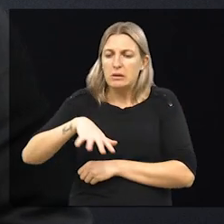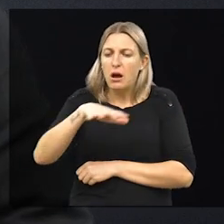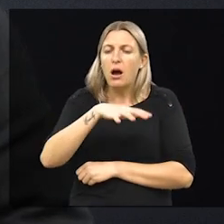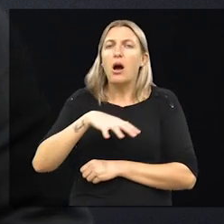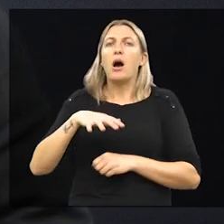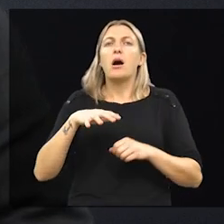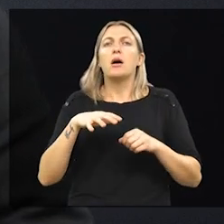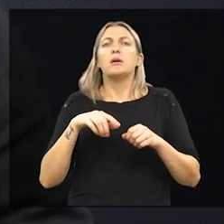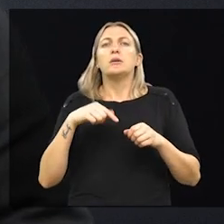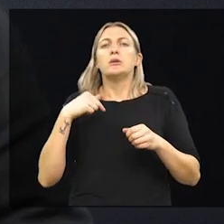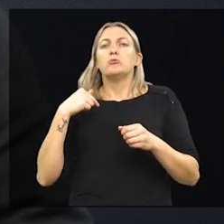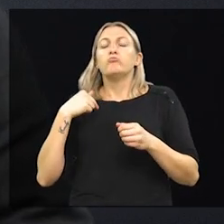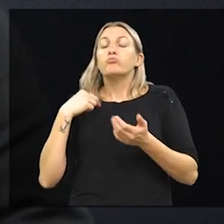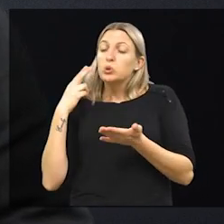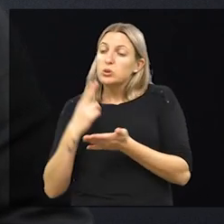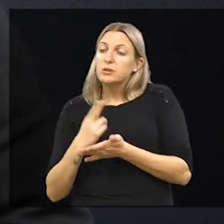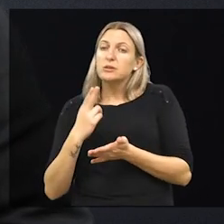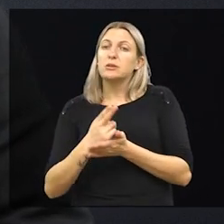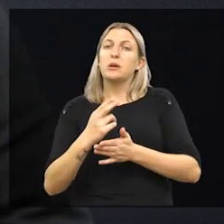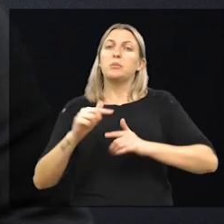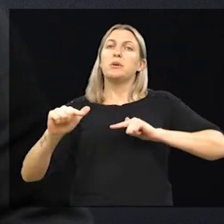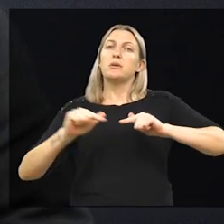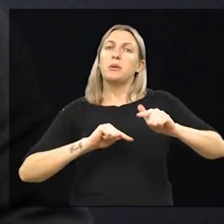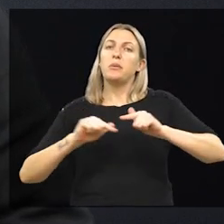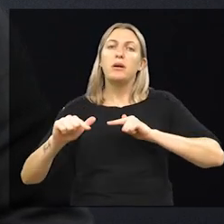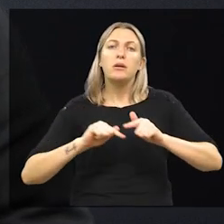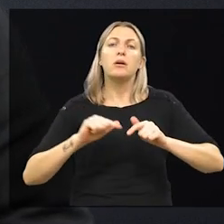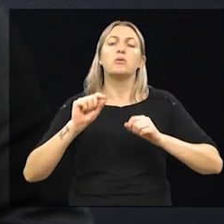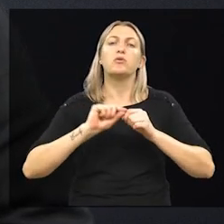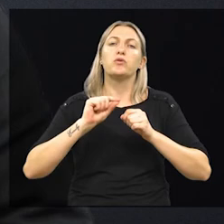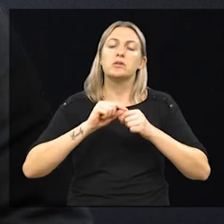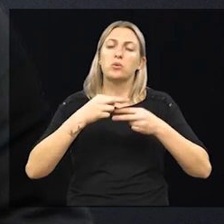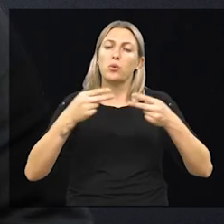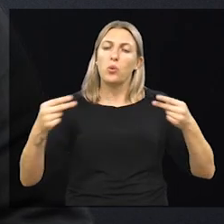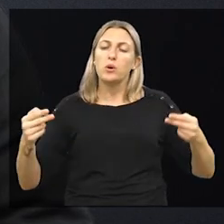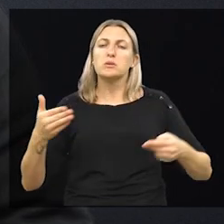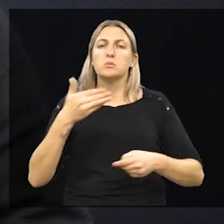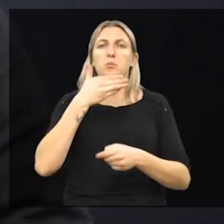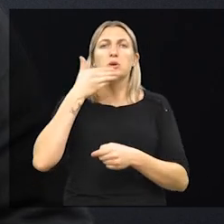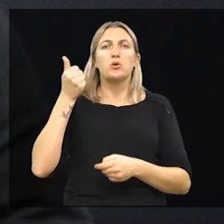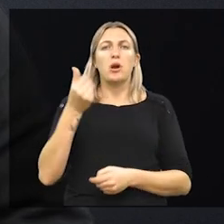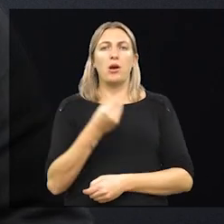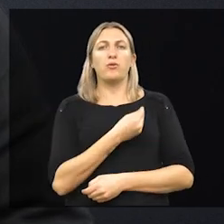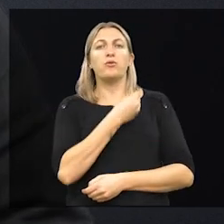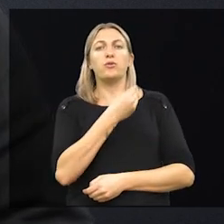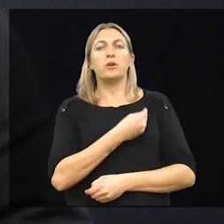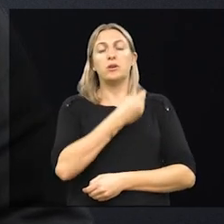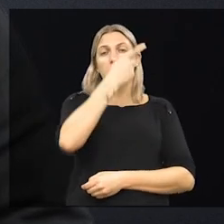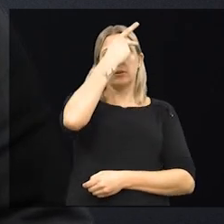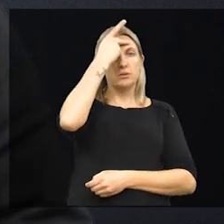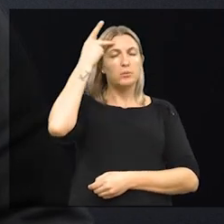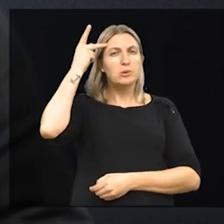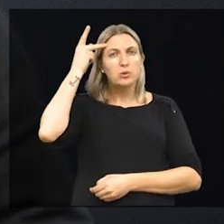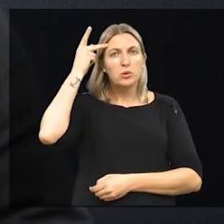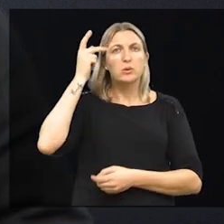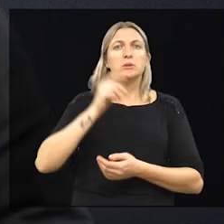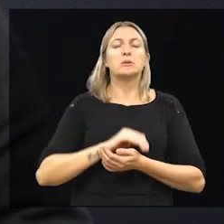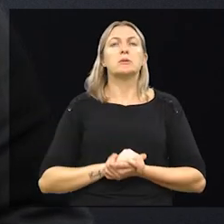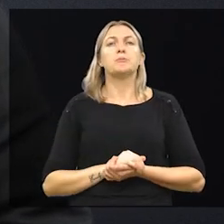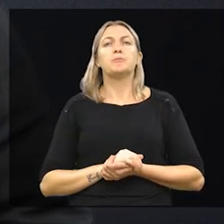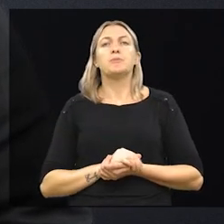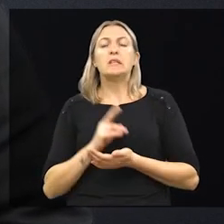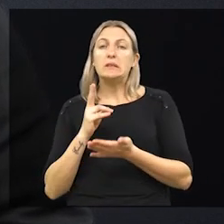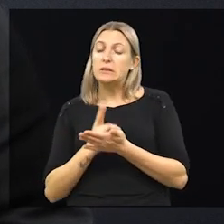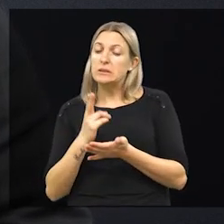então é a gente está sempre atuando é fazendo coisas para melhorar o dia a dia das pessoas né